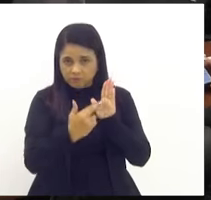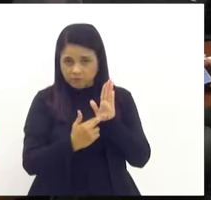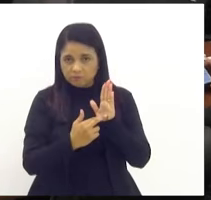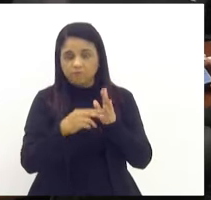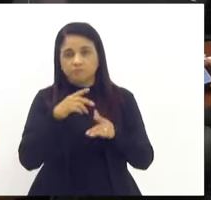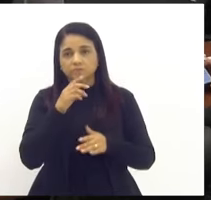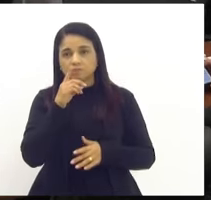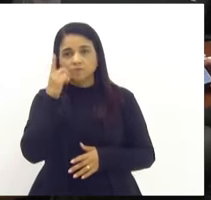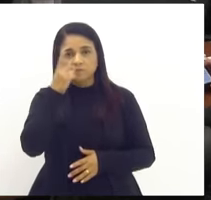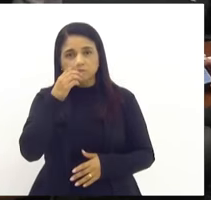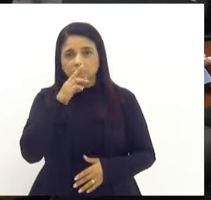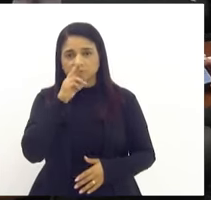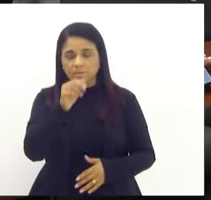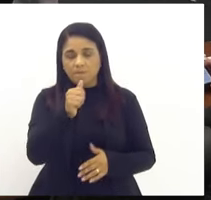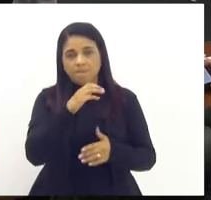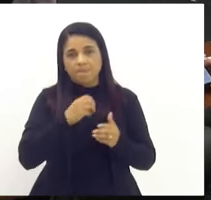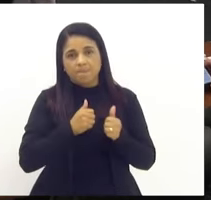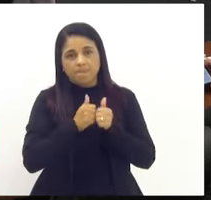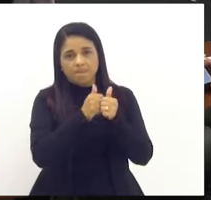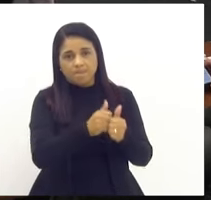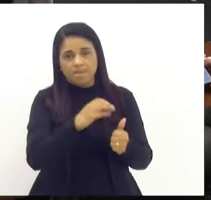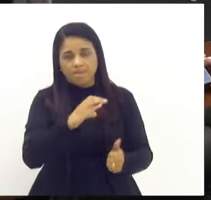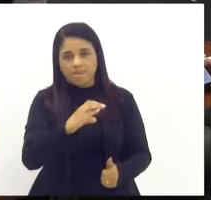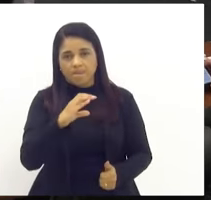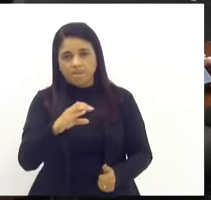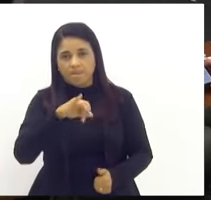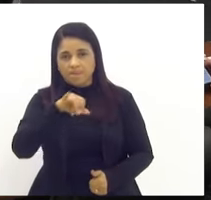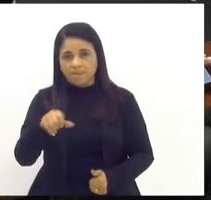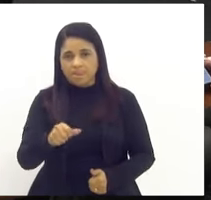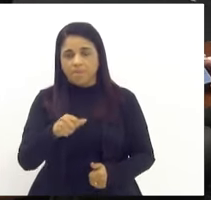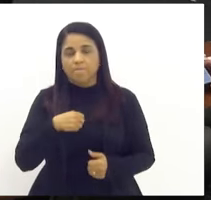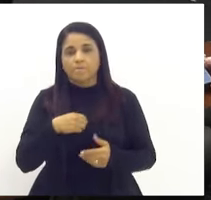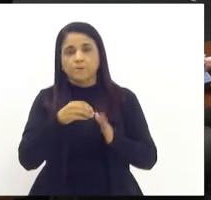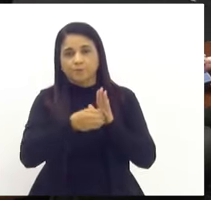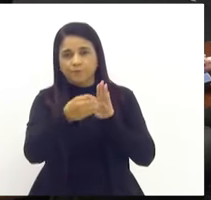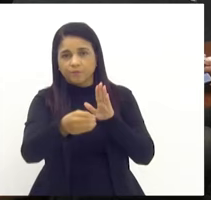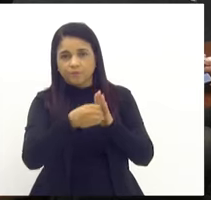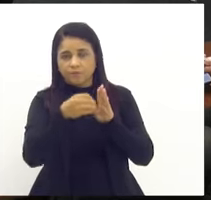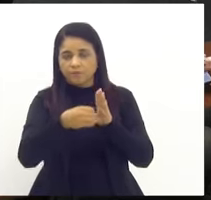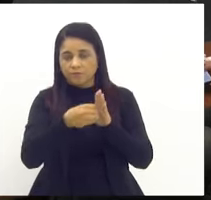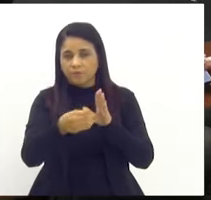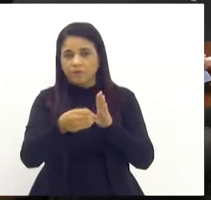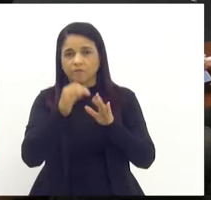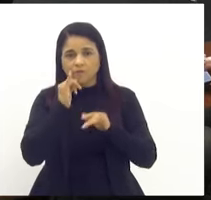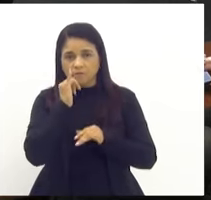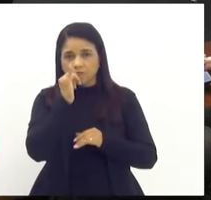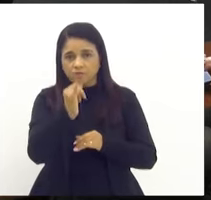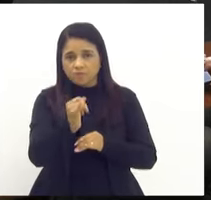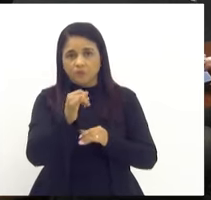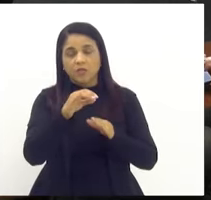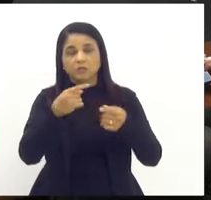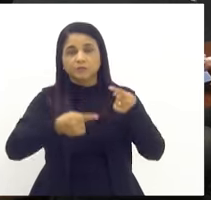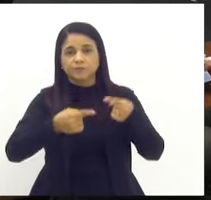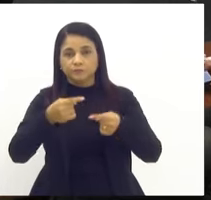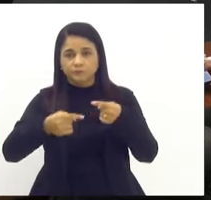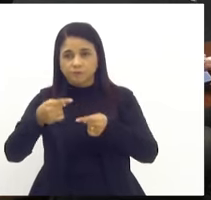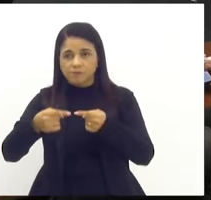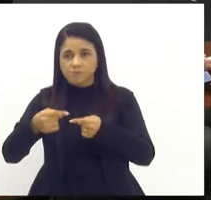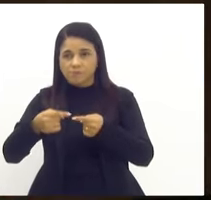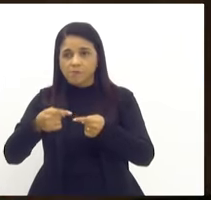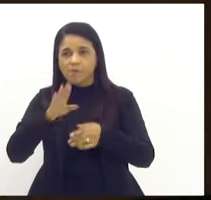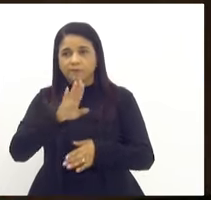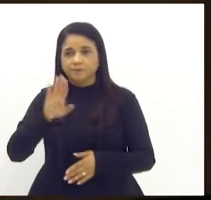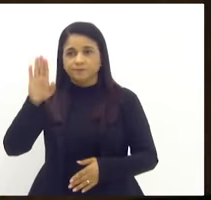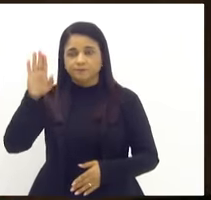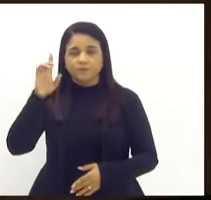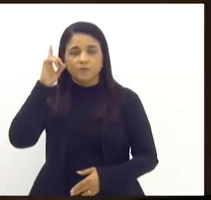amorm acompanha a ccj presidente com os pareceres emitidos em discussão para discutir